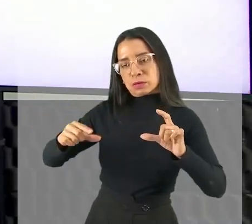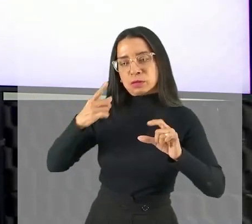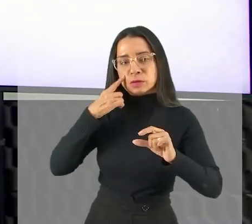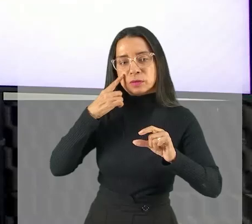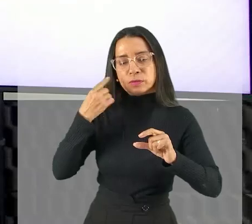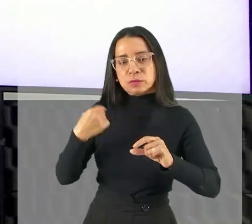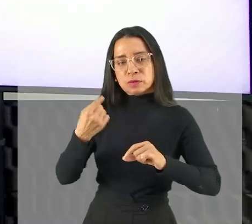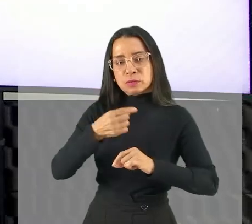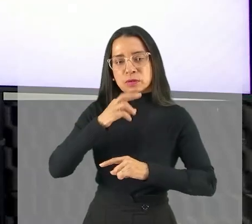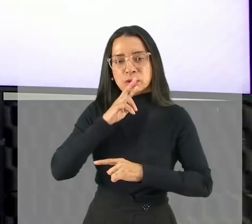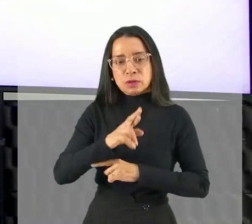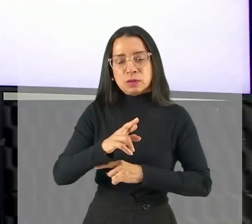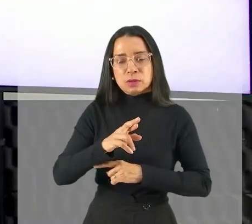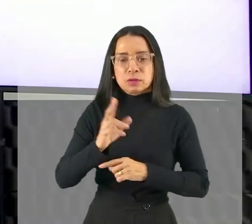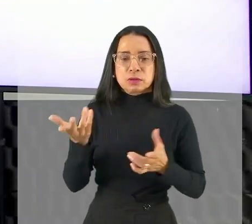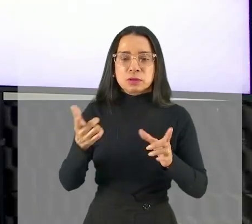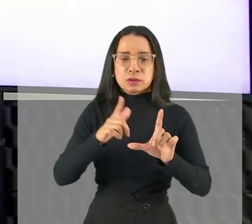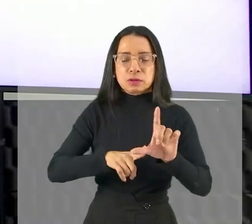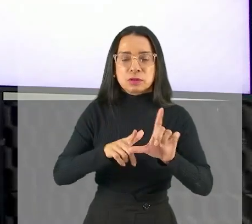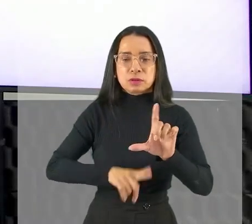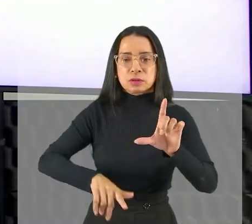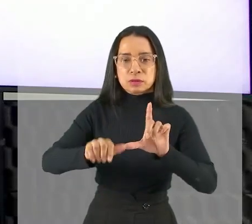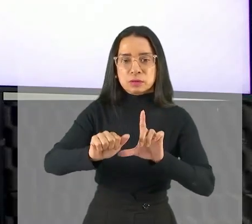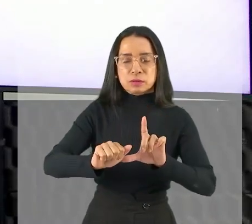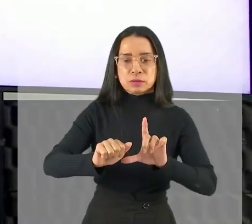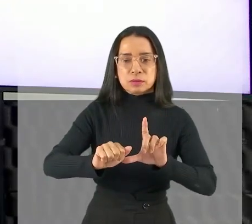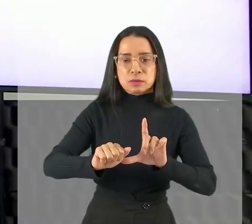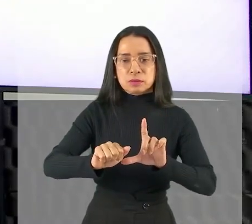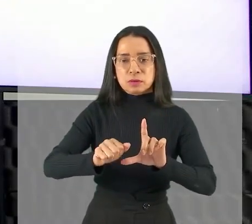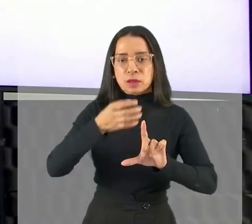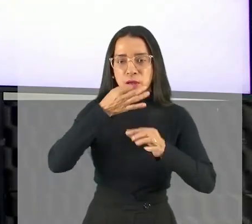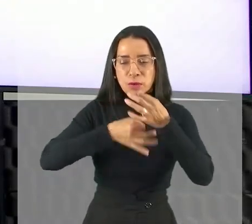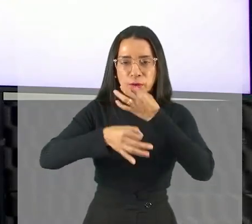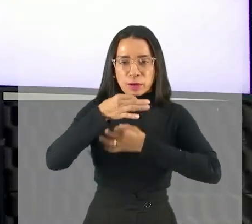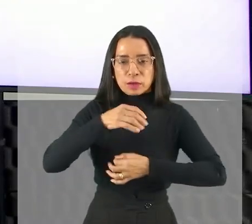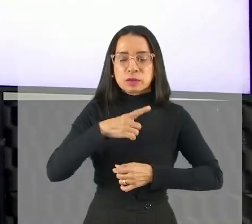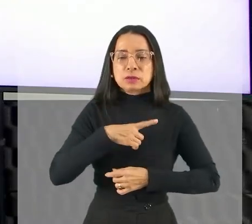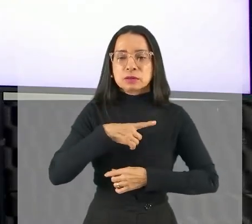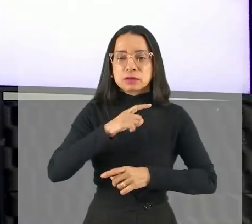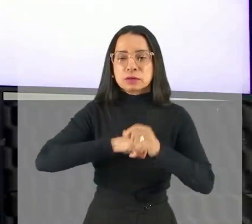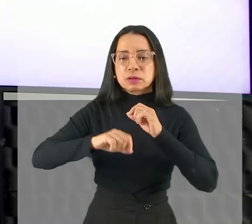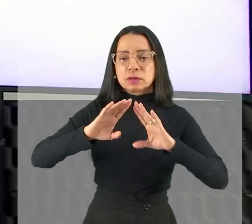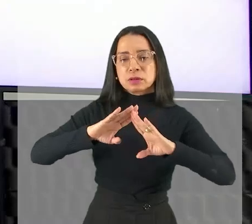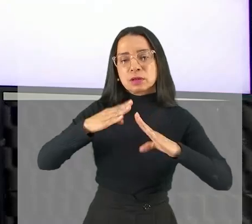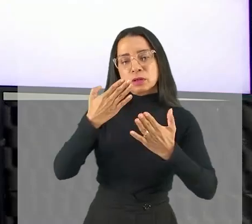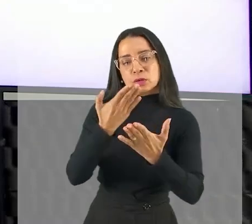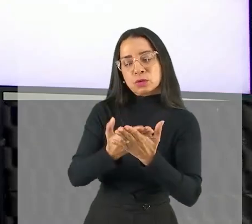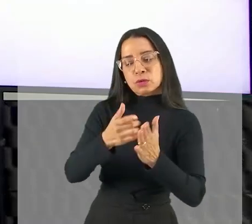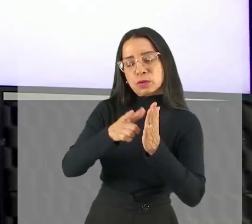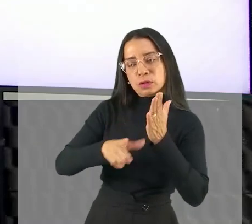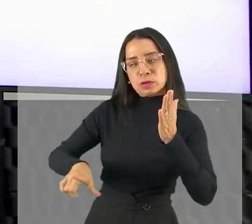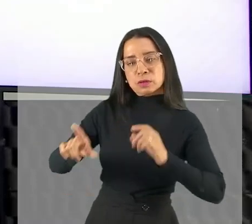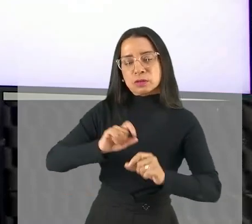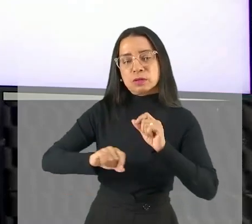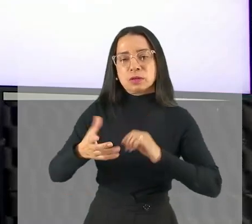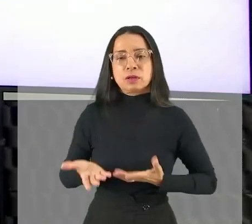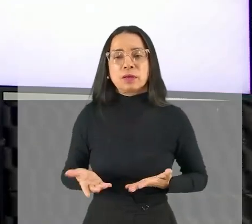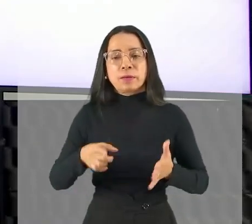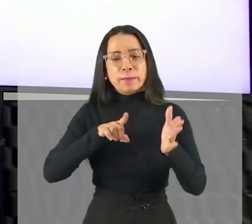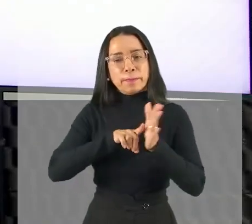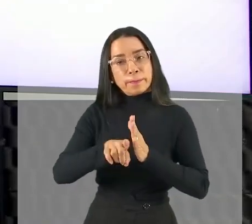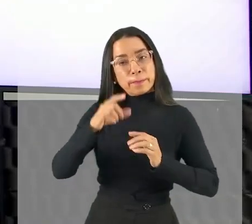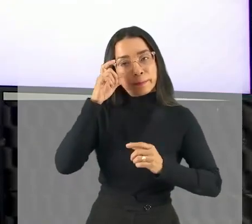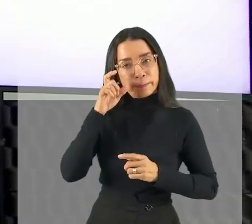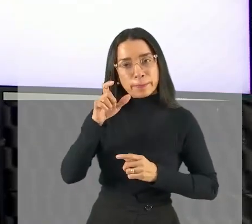é o quê? A alternativa A, que a gente verifica uma crítica diretamente à escola literária romantismo, né? Então é uma questão